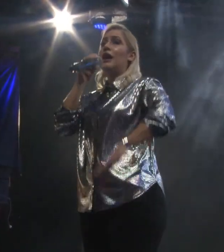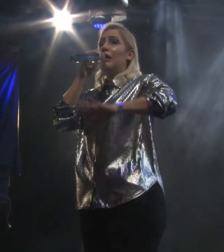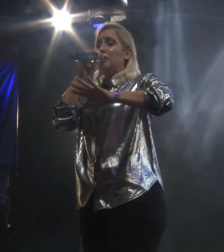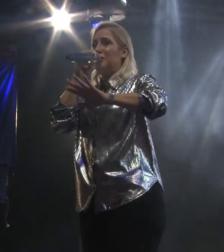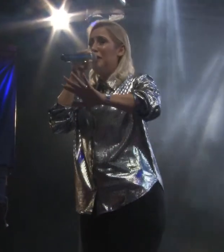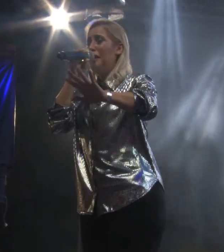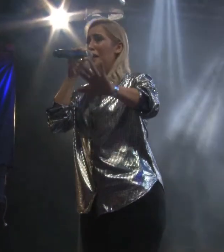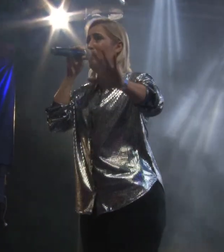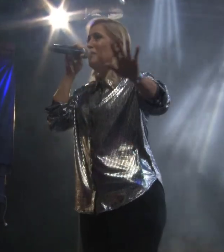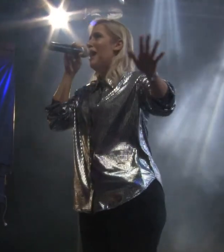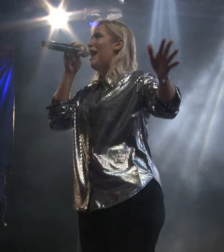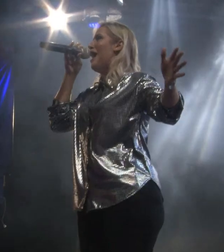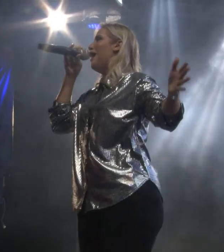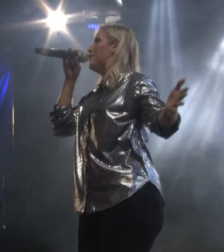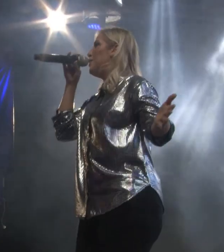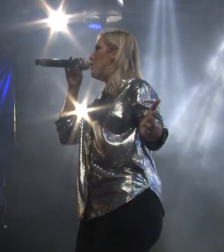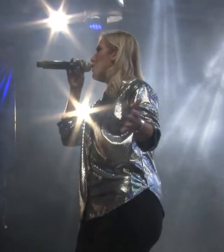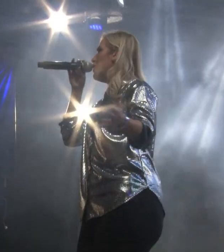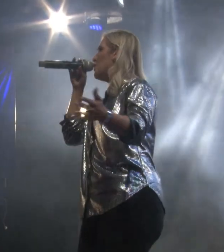tudo